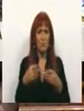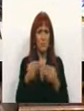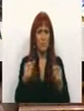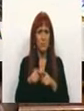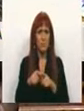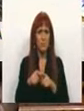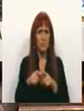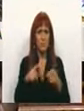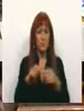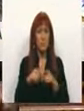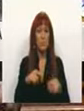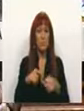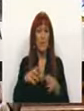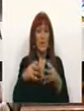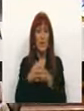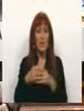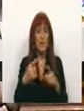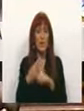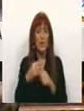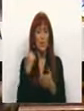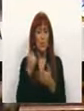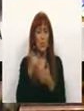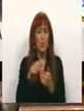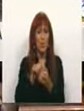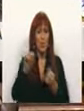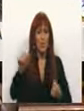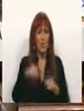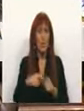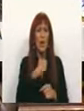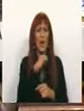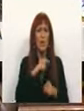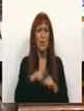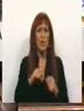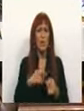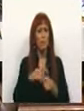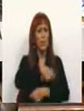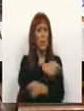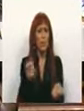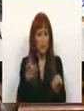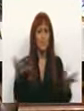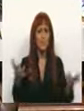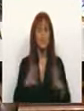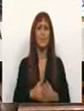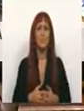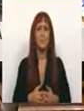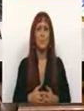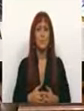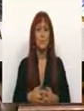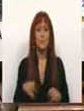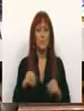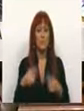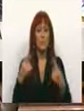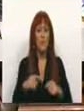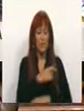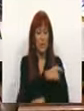de material vegetativo de citrinos, de categoria certificada, autorizada para o seu fornecimento. A região